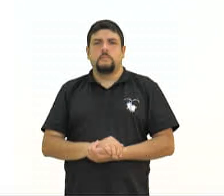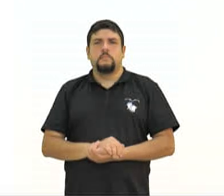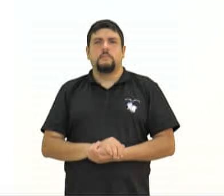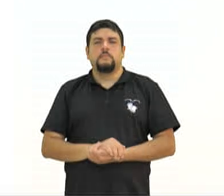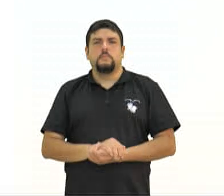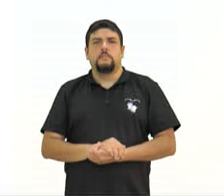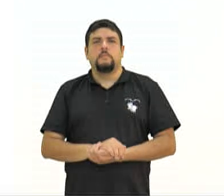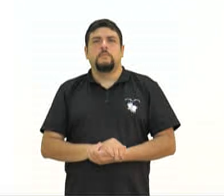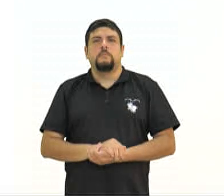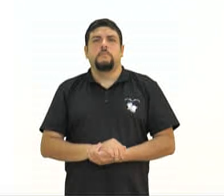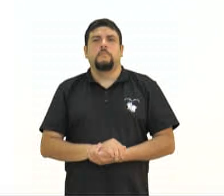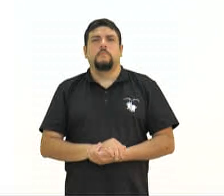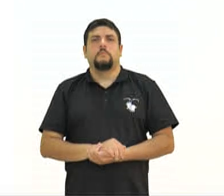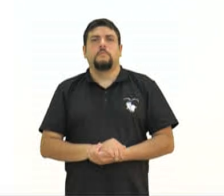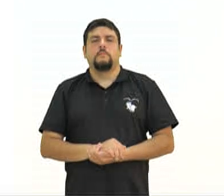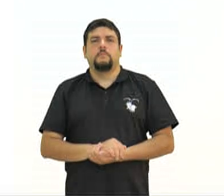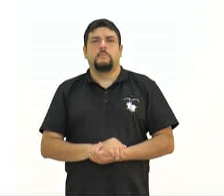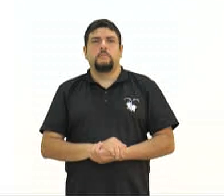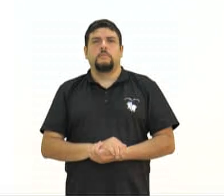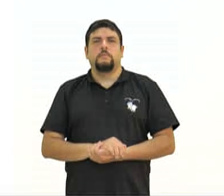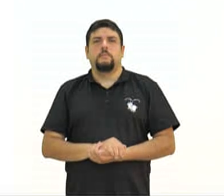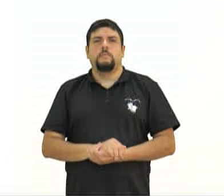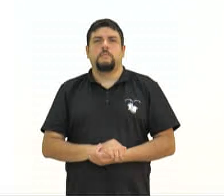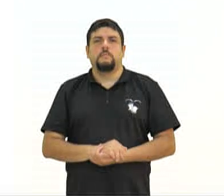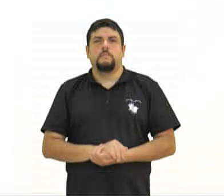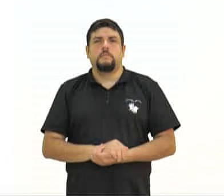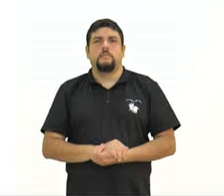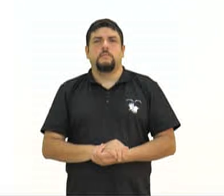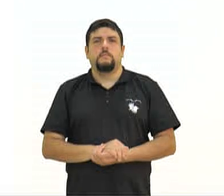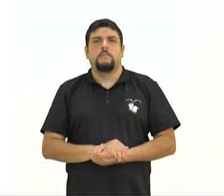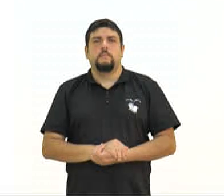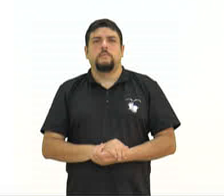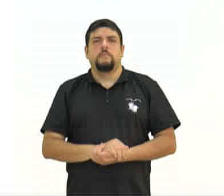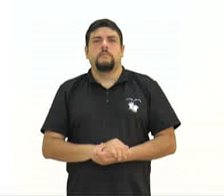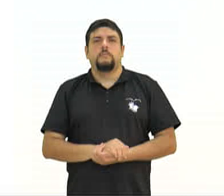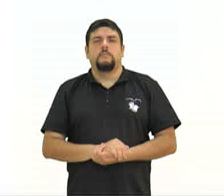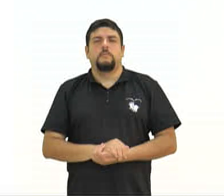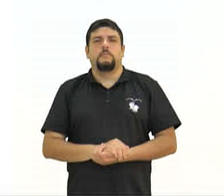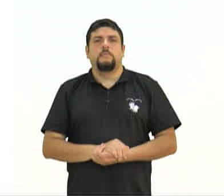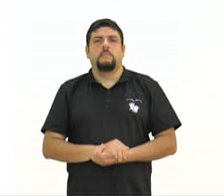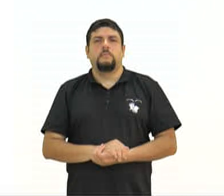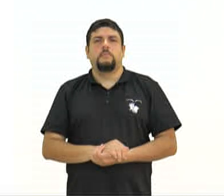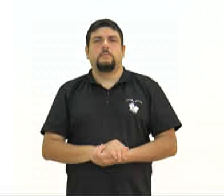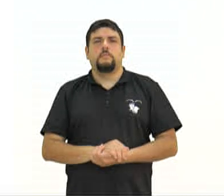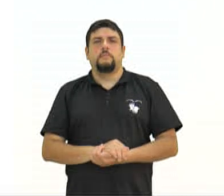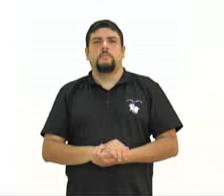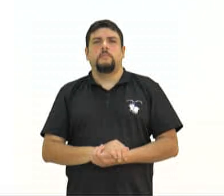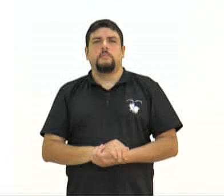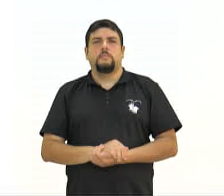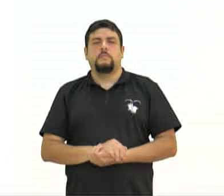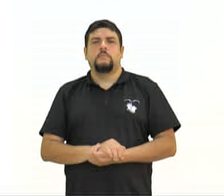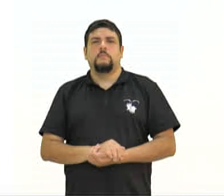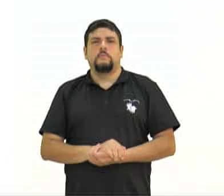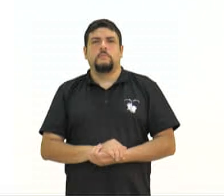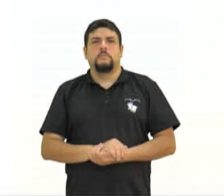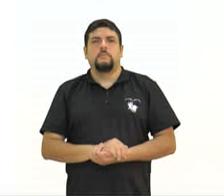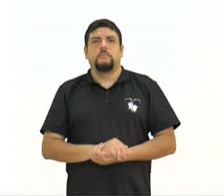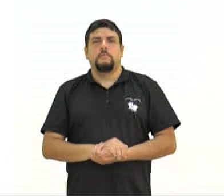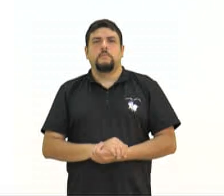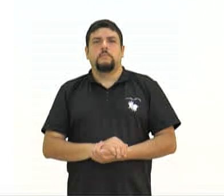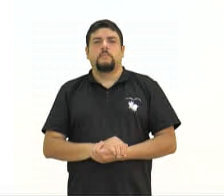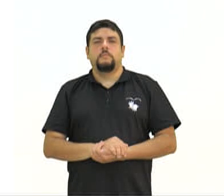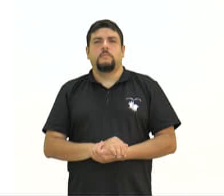aeróbic, el spinning, el aquagym, el body power e as atividades de baile entretenido